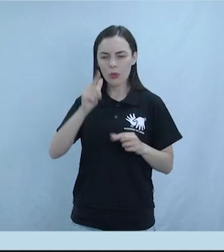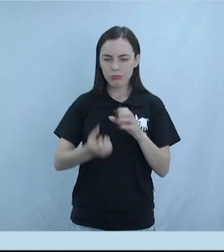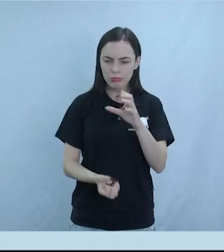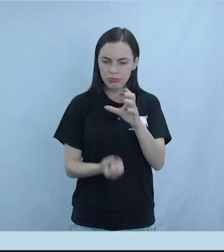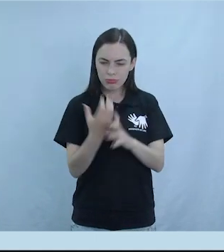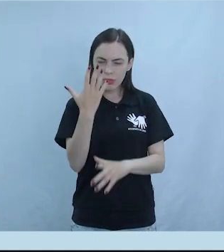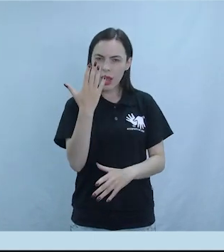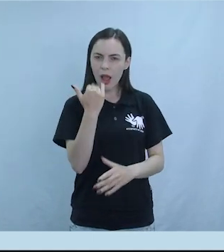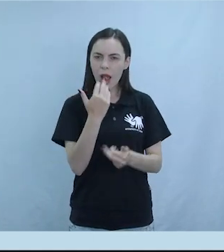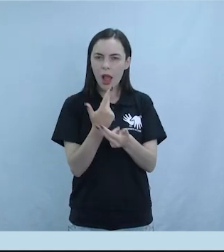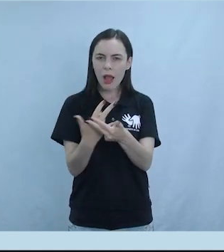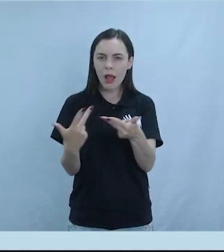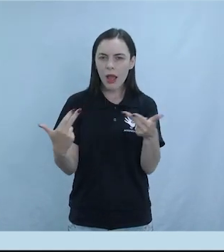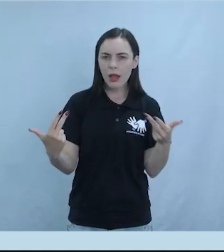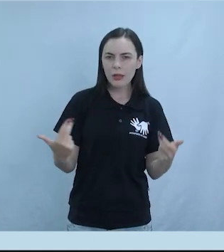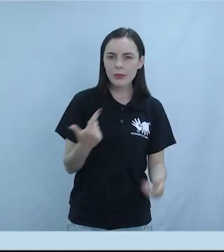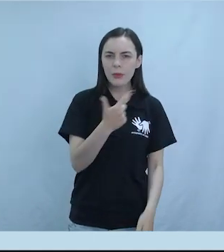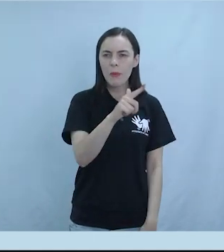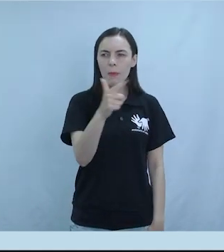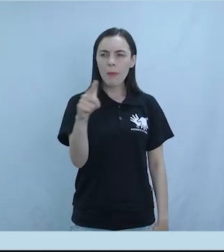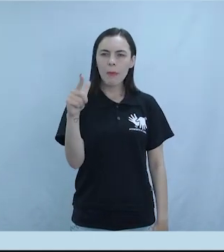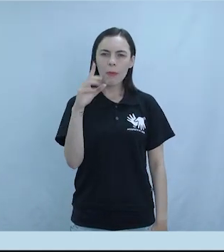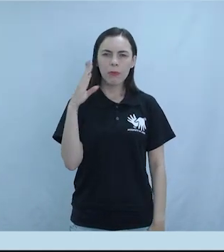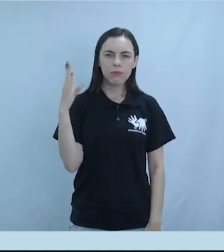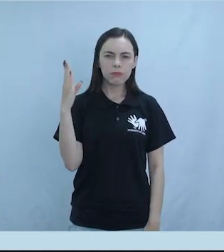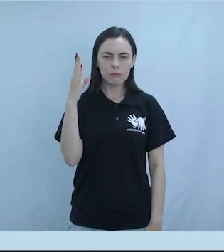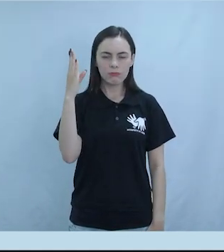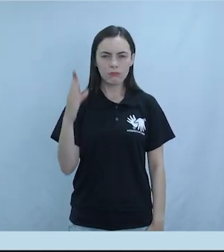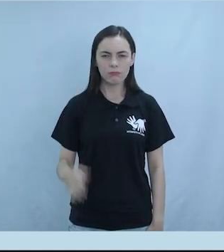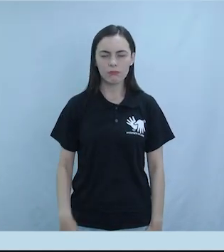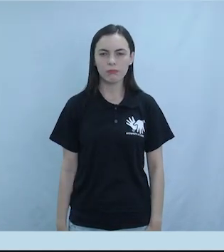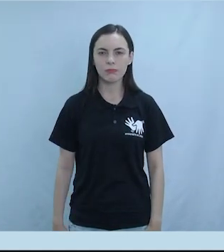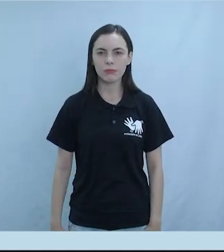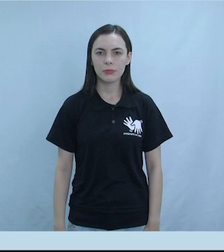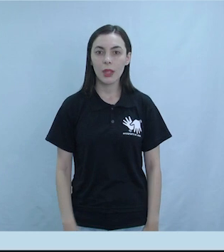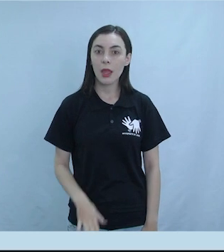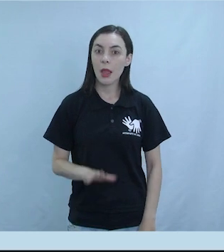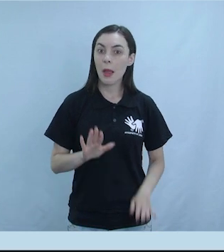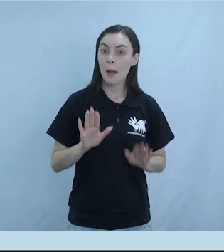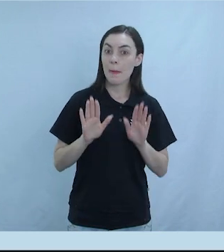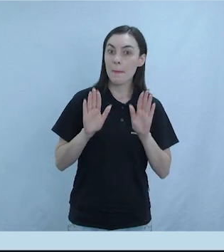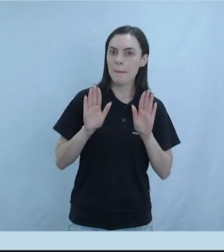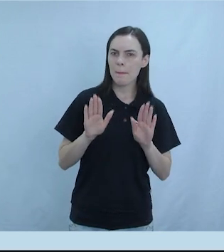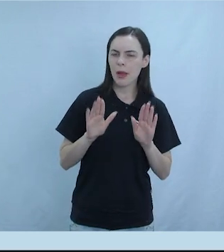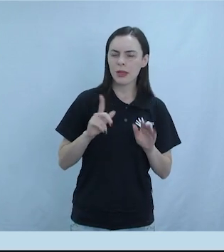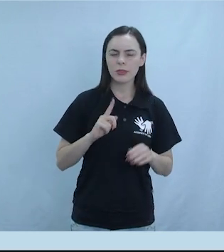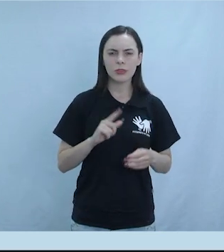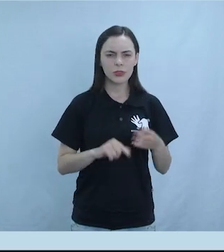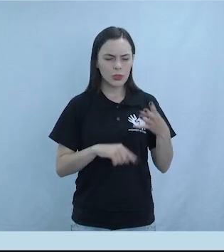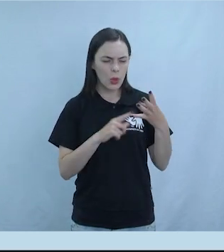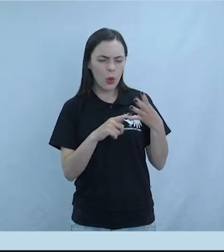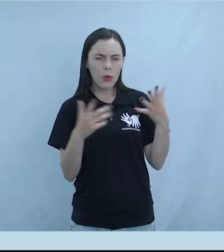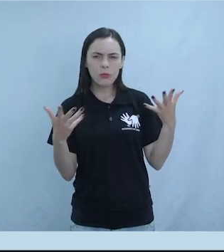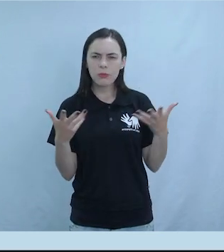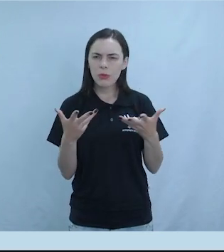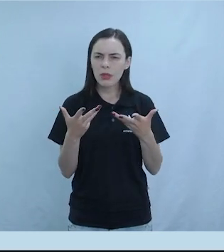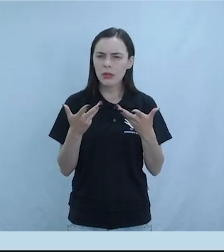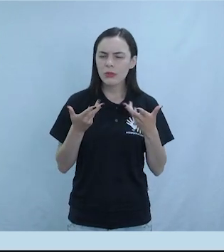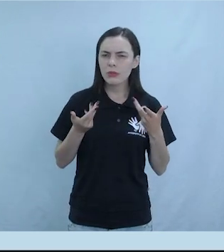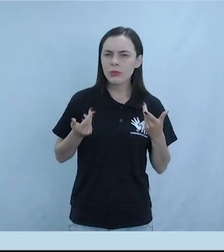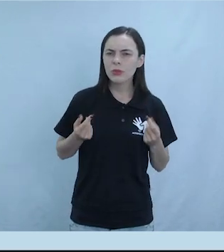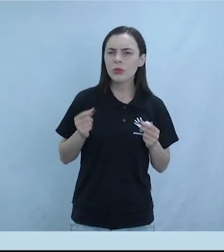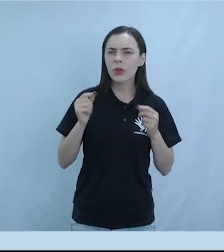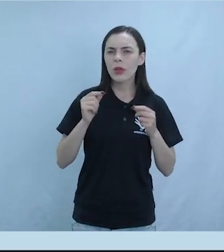produzia alimento para todos os outros Bogatyrs. Mas o mais maravilhoso era